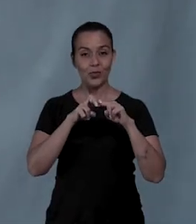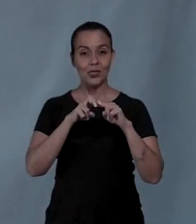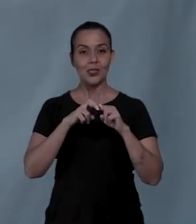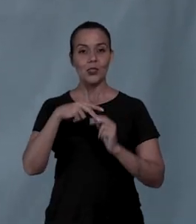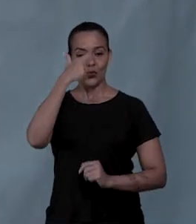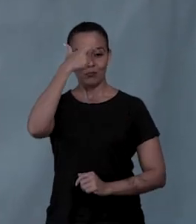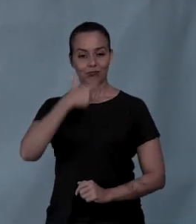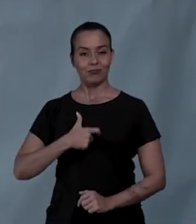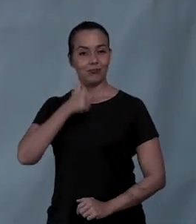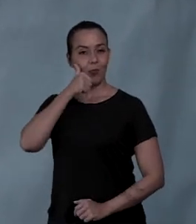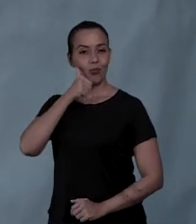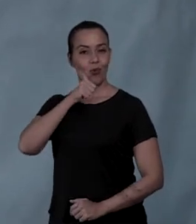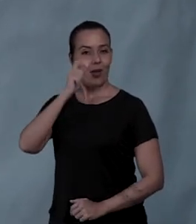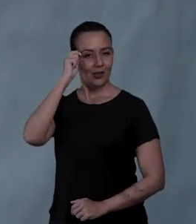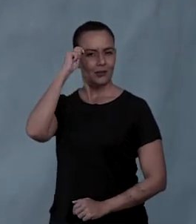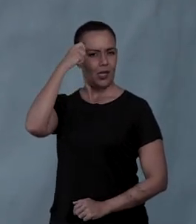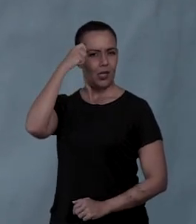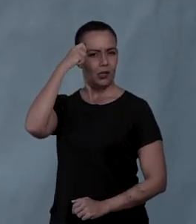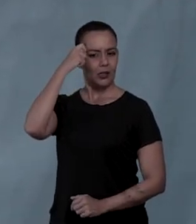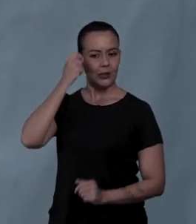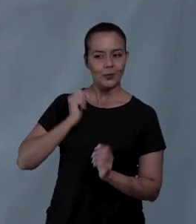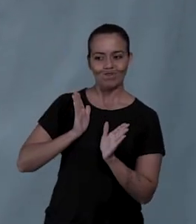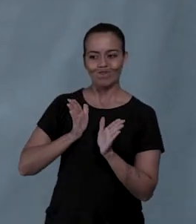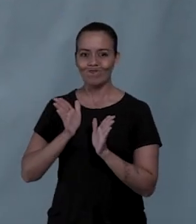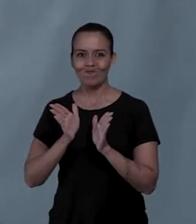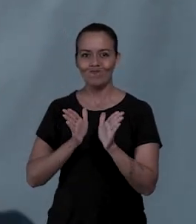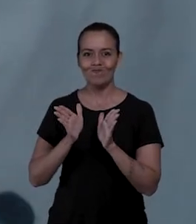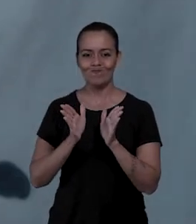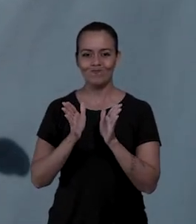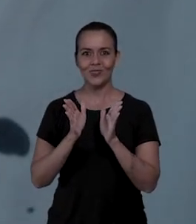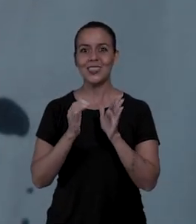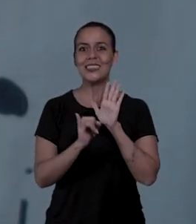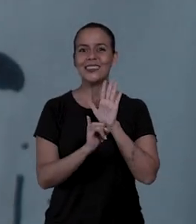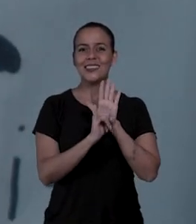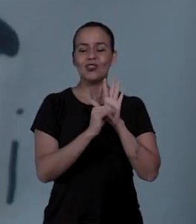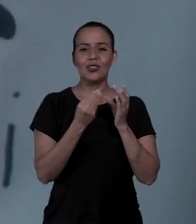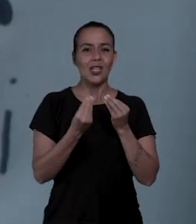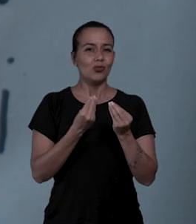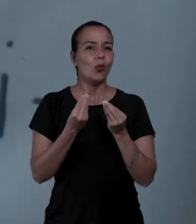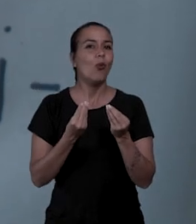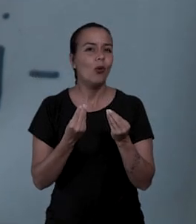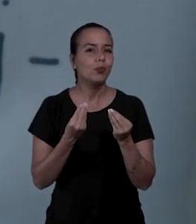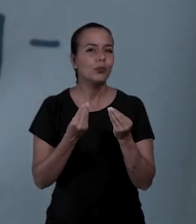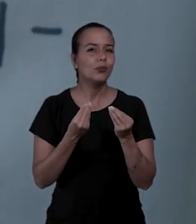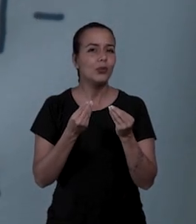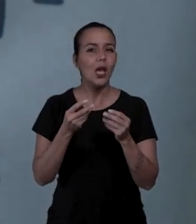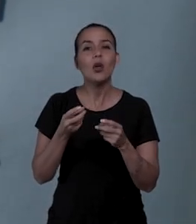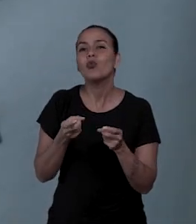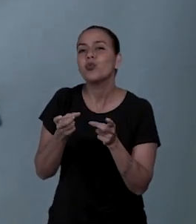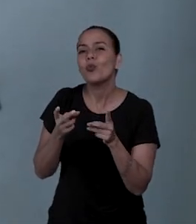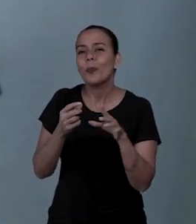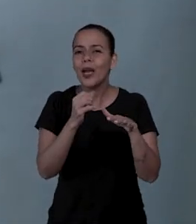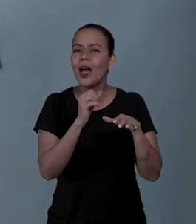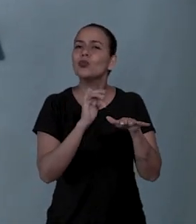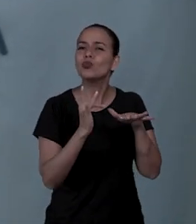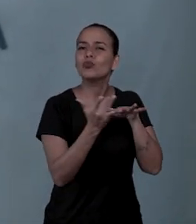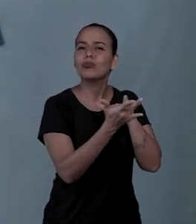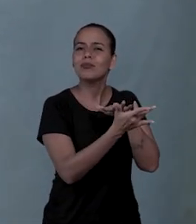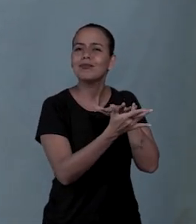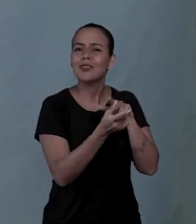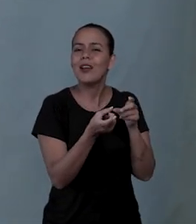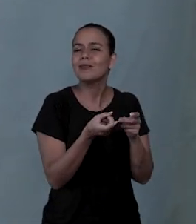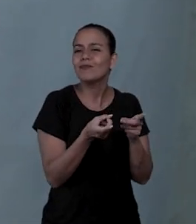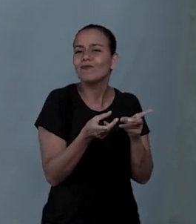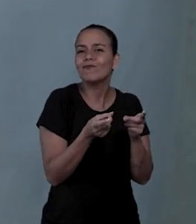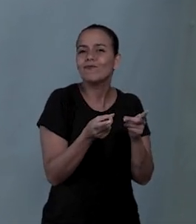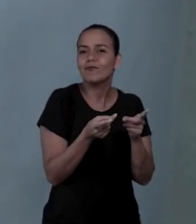mulheres negras, estamos nessa encruzilhada da identidade no mercado digital. Porque a gente deveria